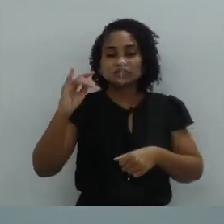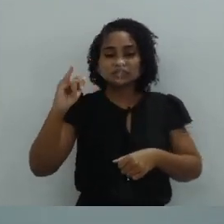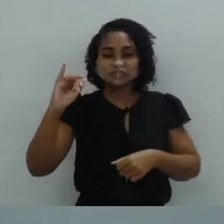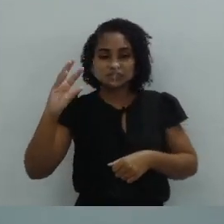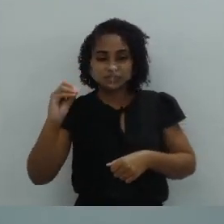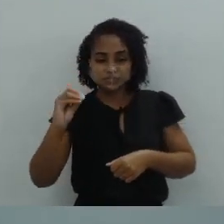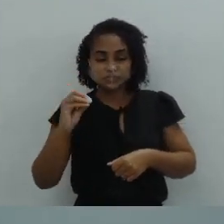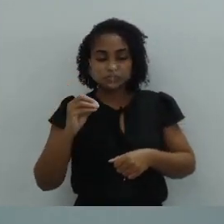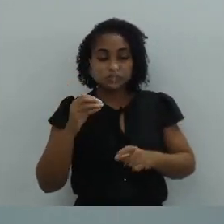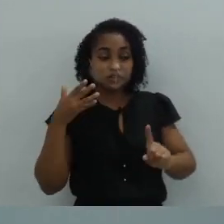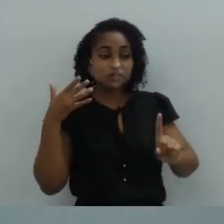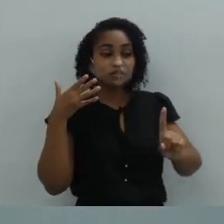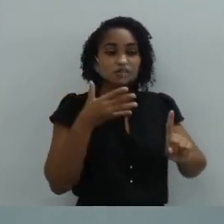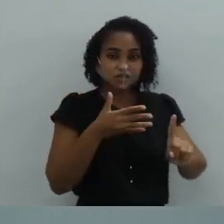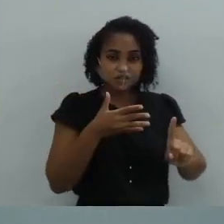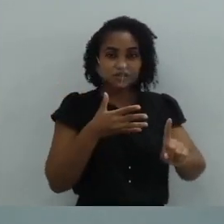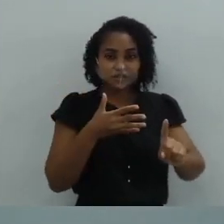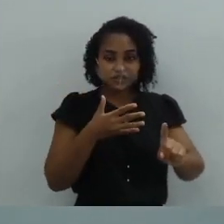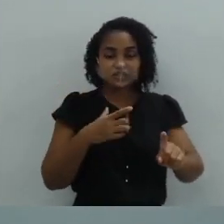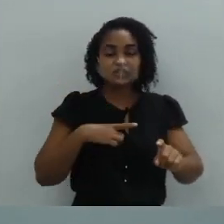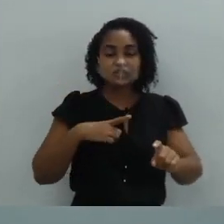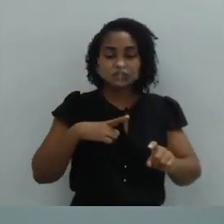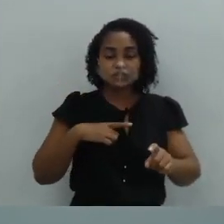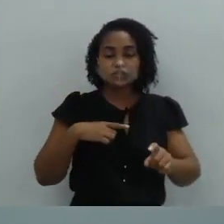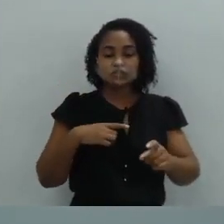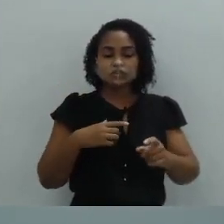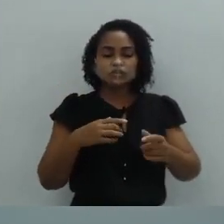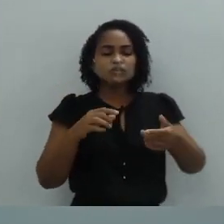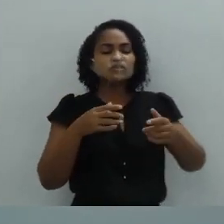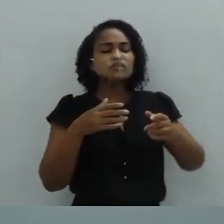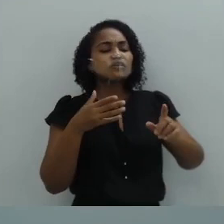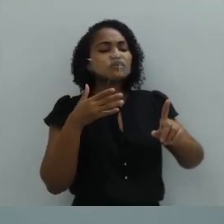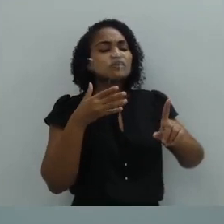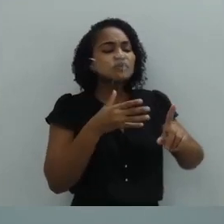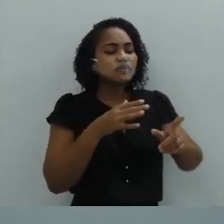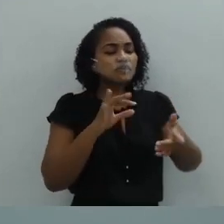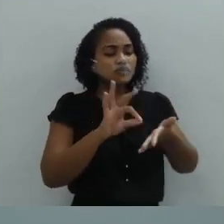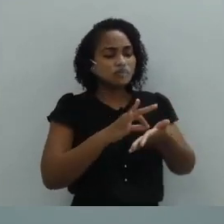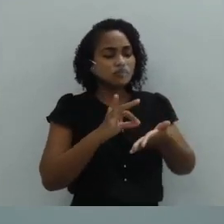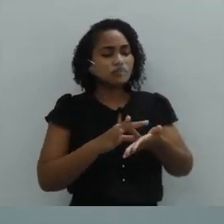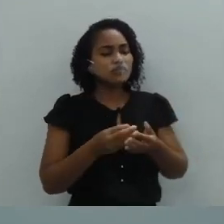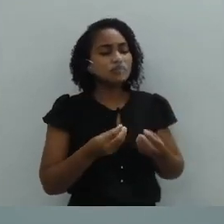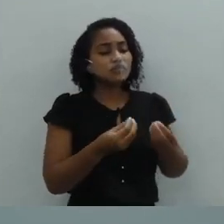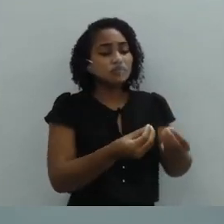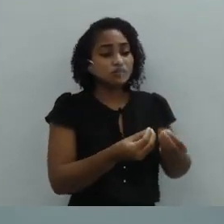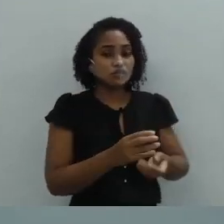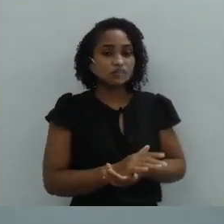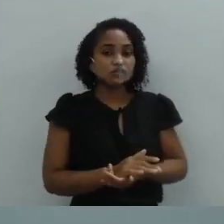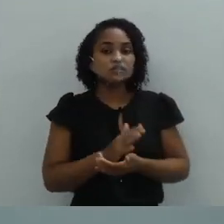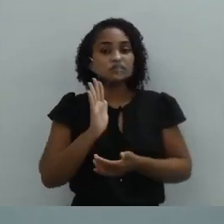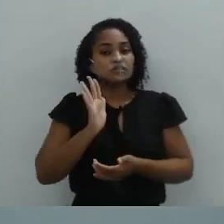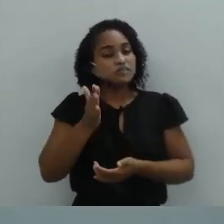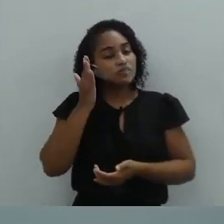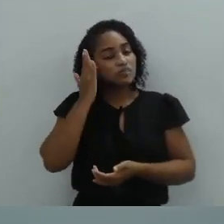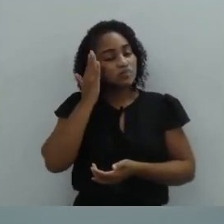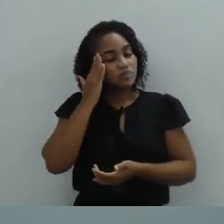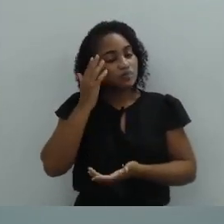para quem eu estou direcionando o meu abaixo-assinado. Lembra que eu falei? A gente identificou a situação problema, a